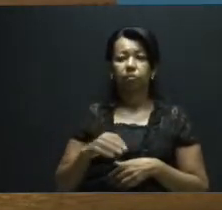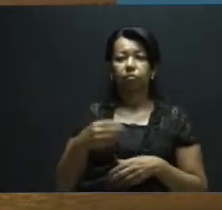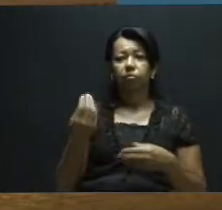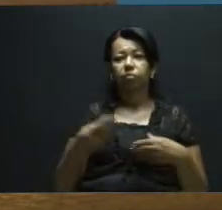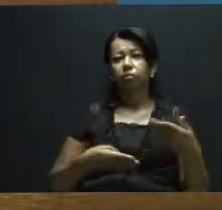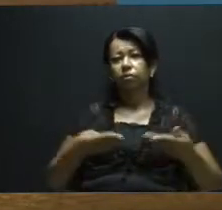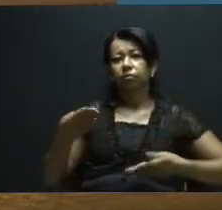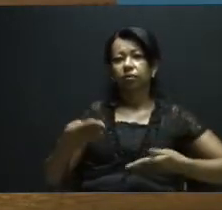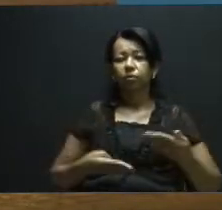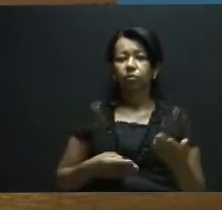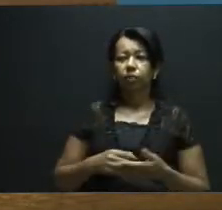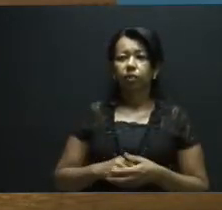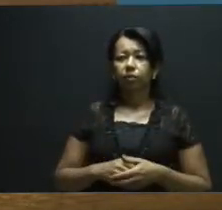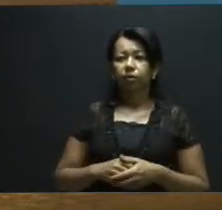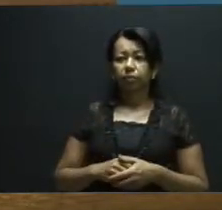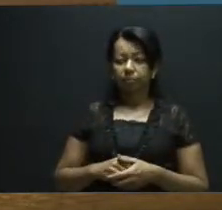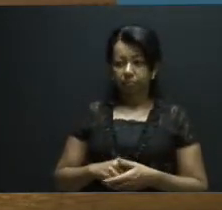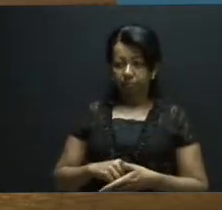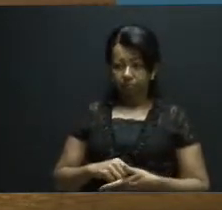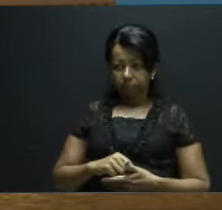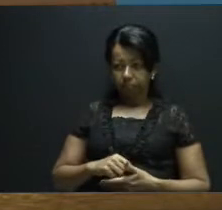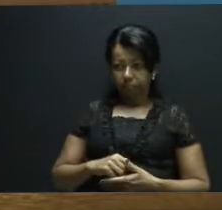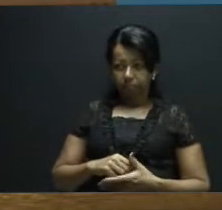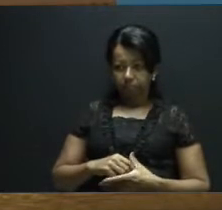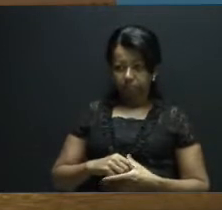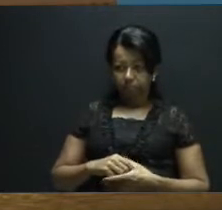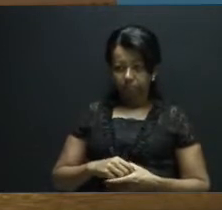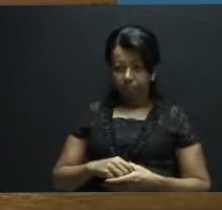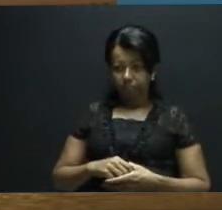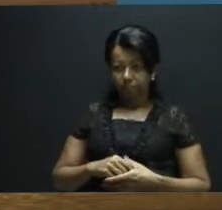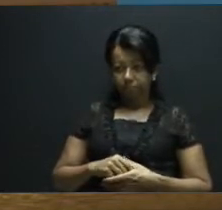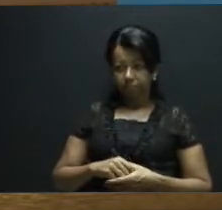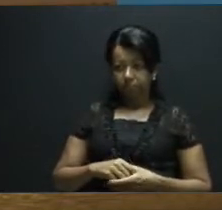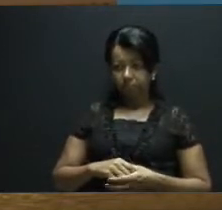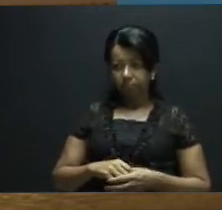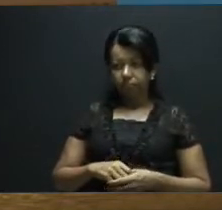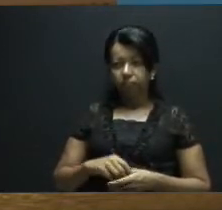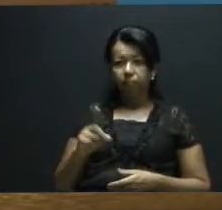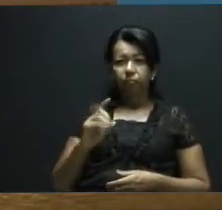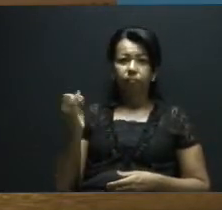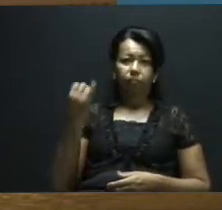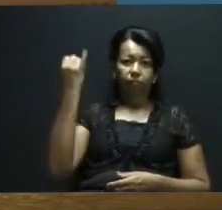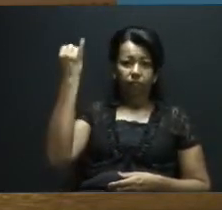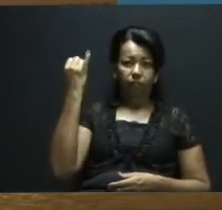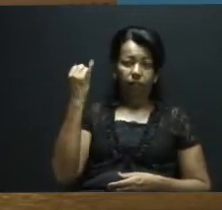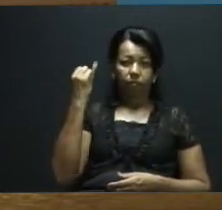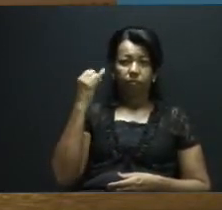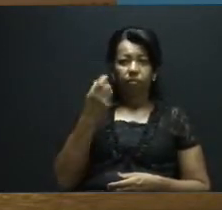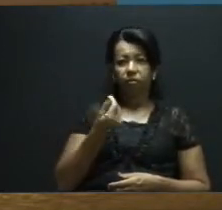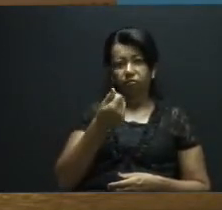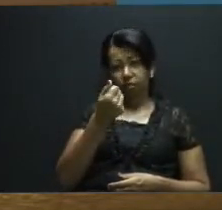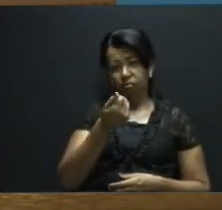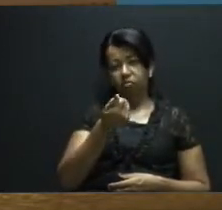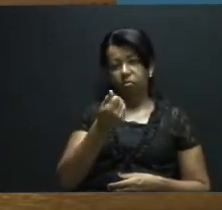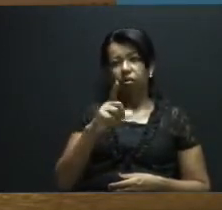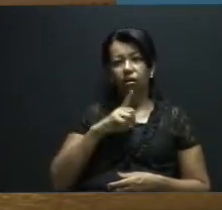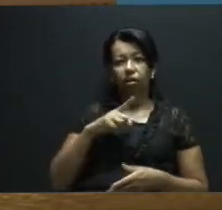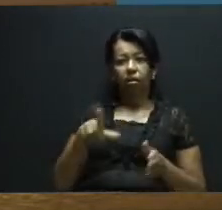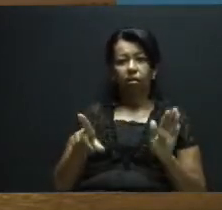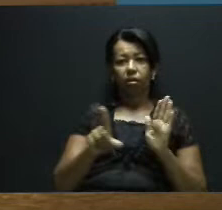30 não algum som 10 alguns são 15 alguns são 20 anos importa shipley